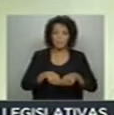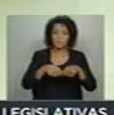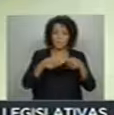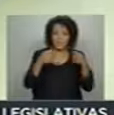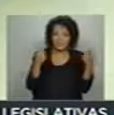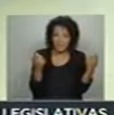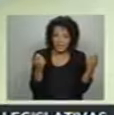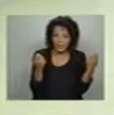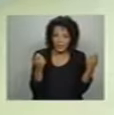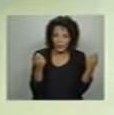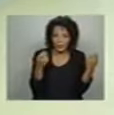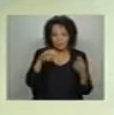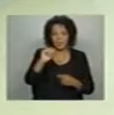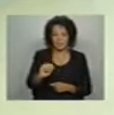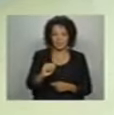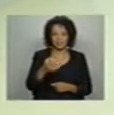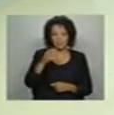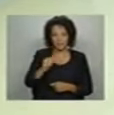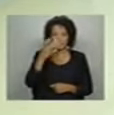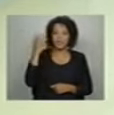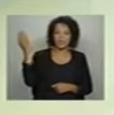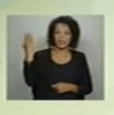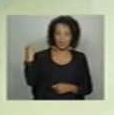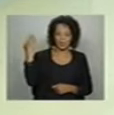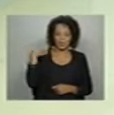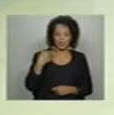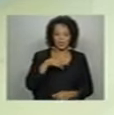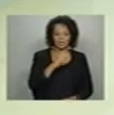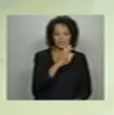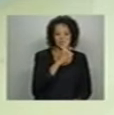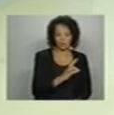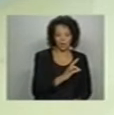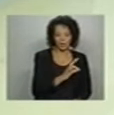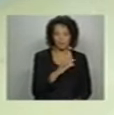Partido Socialista. António Costa,